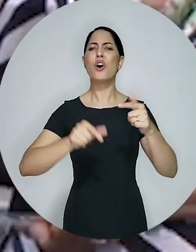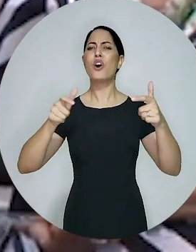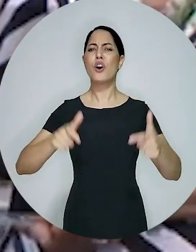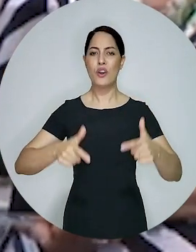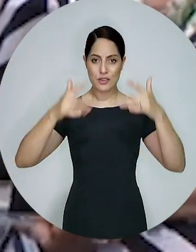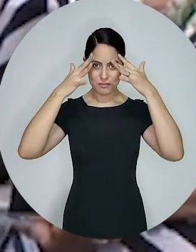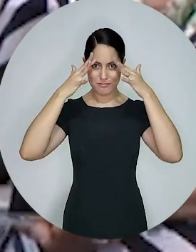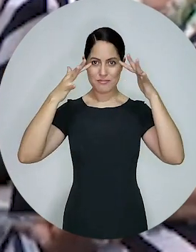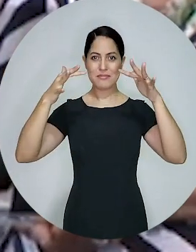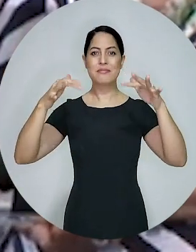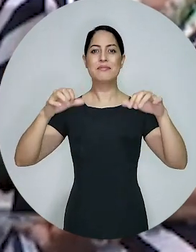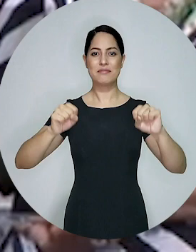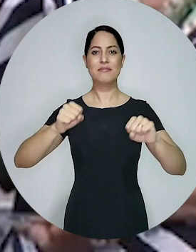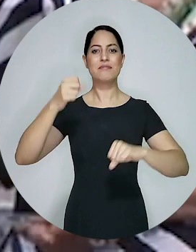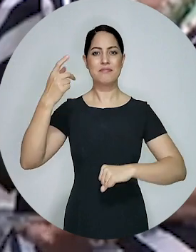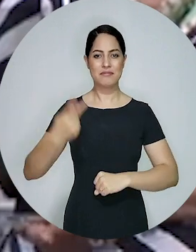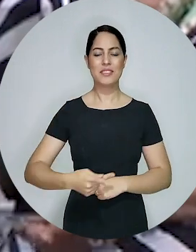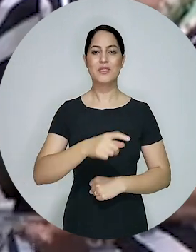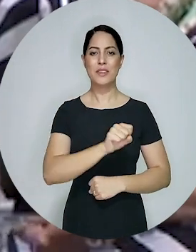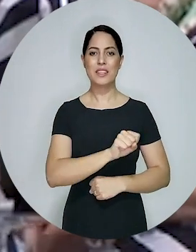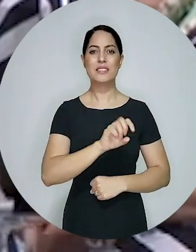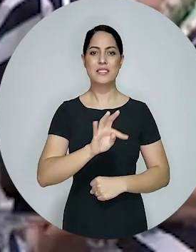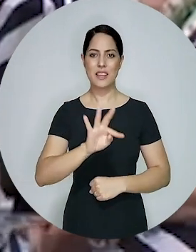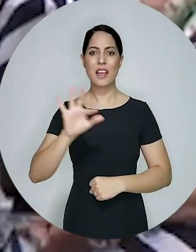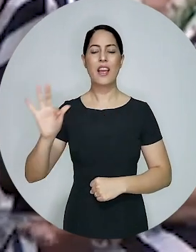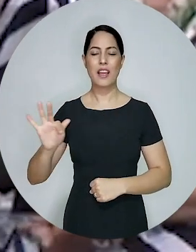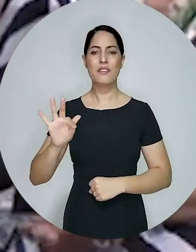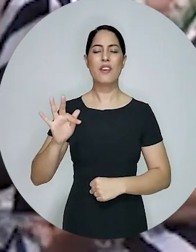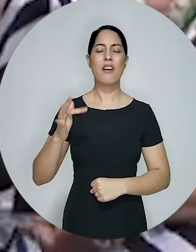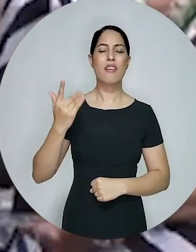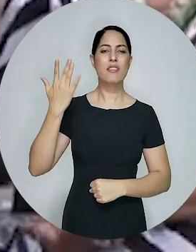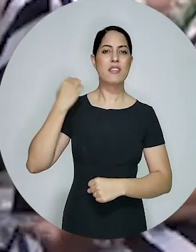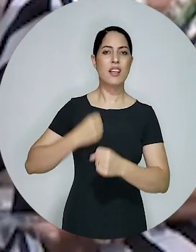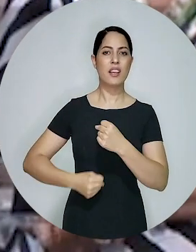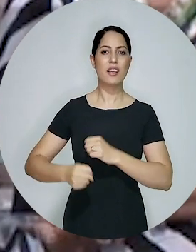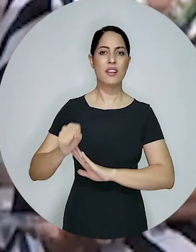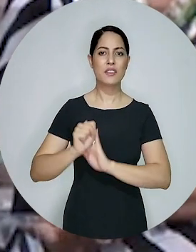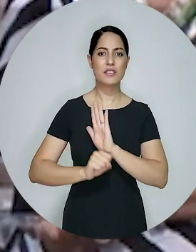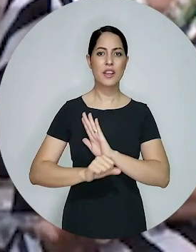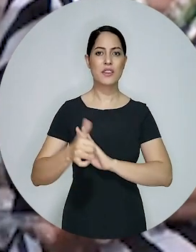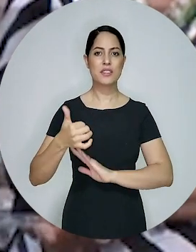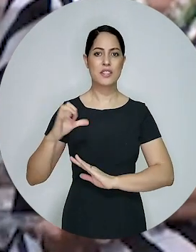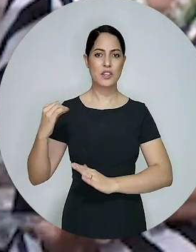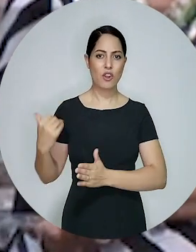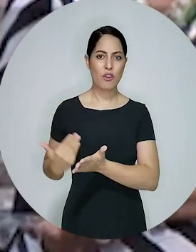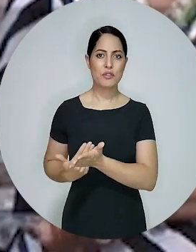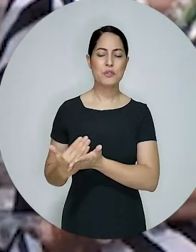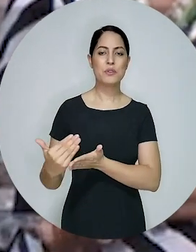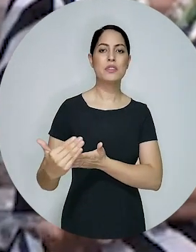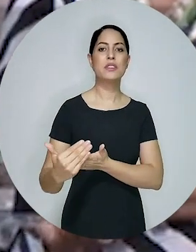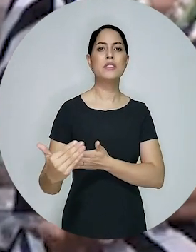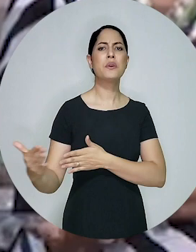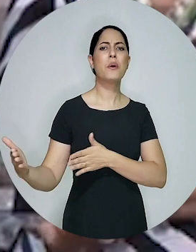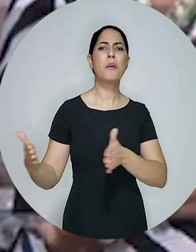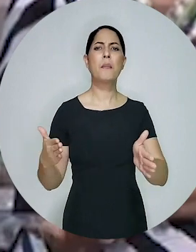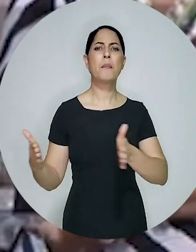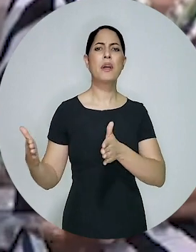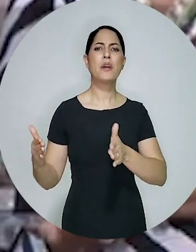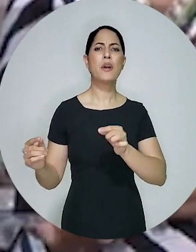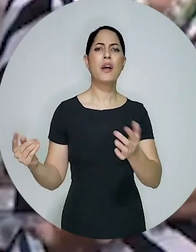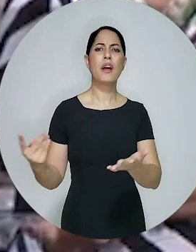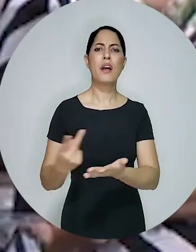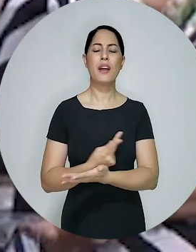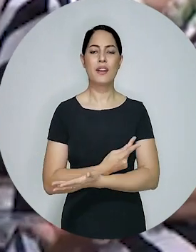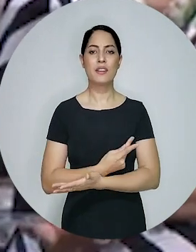da Suprema Corte Brasileira, com acervo que remonta ao início do século XIX, ainda no período